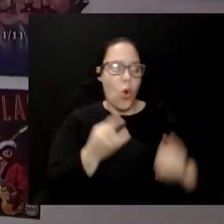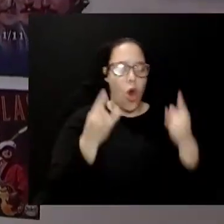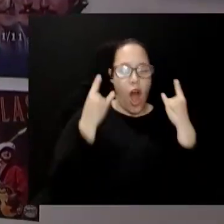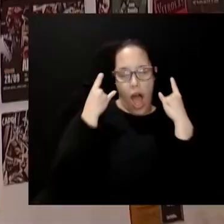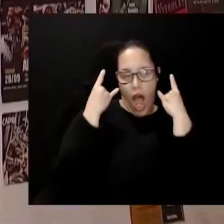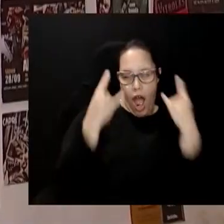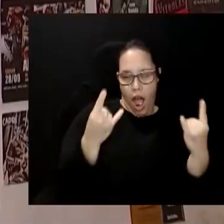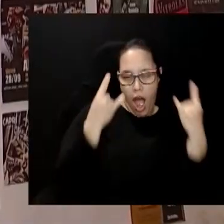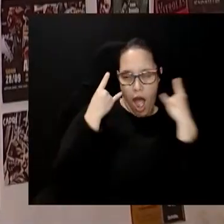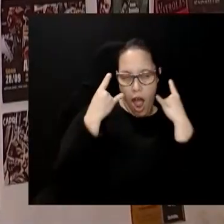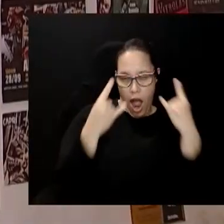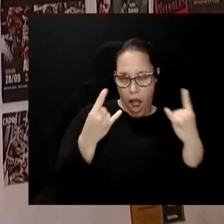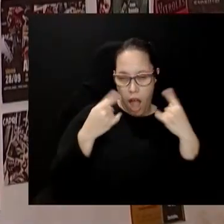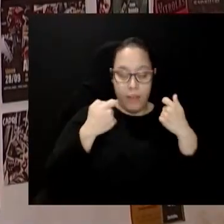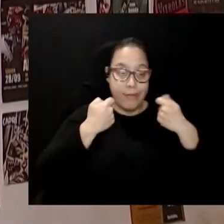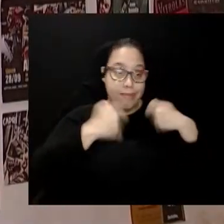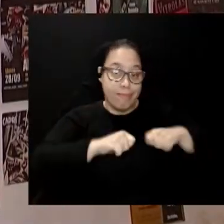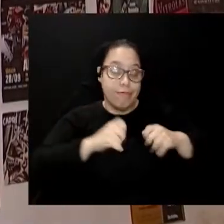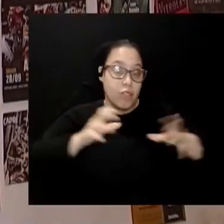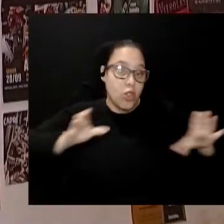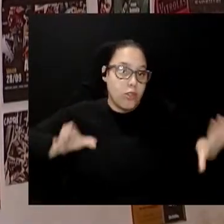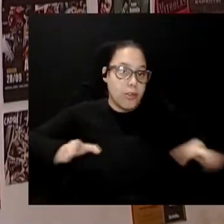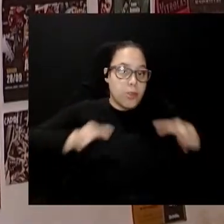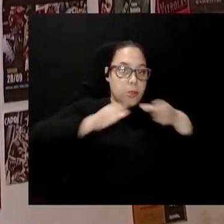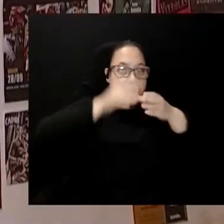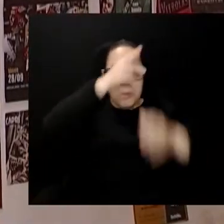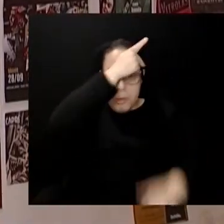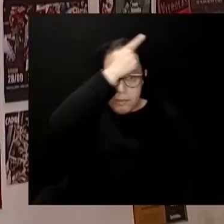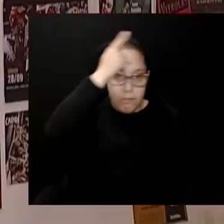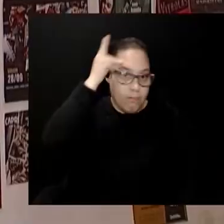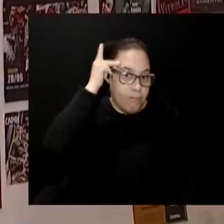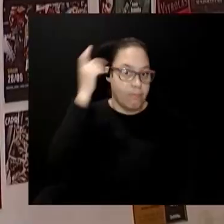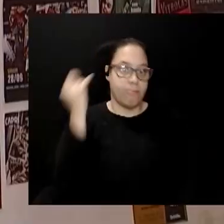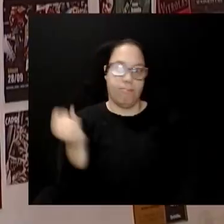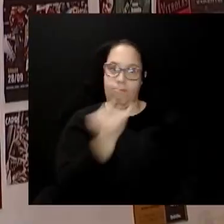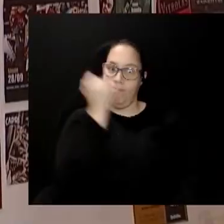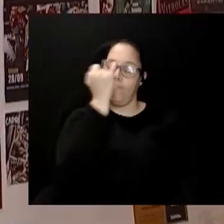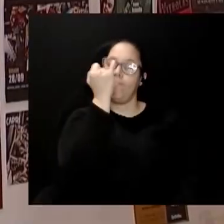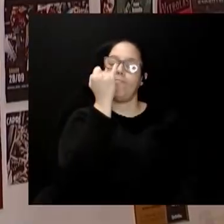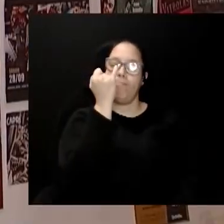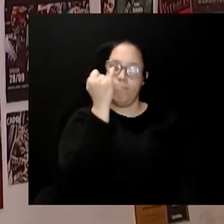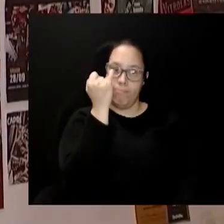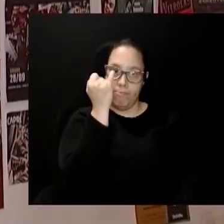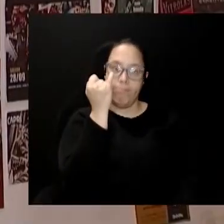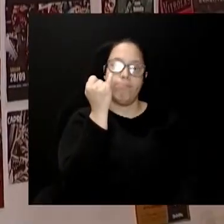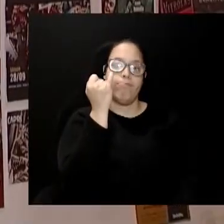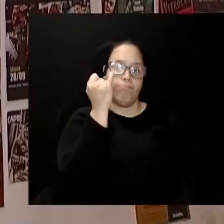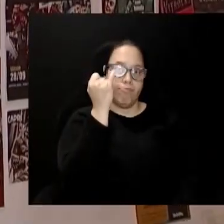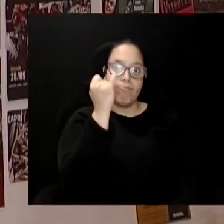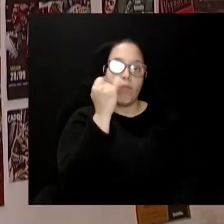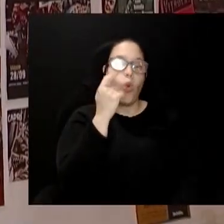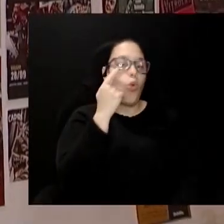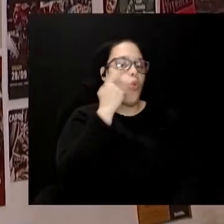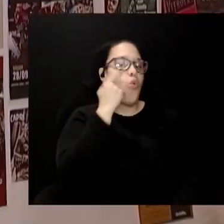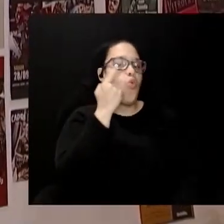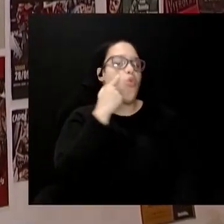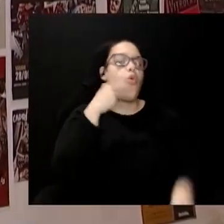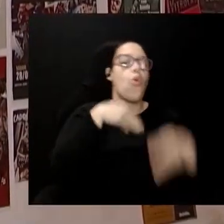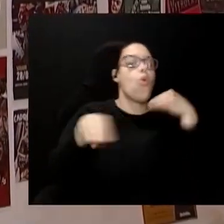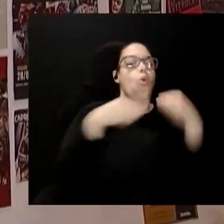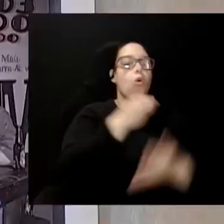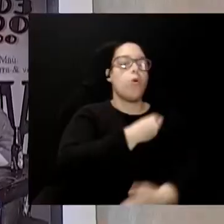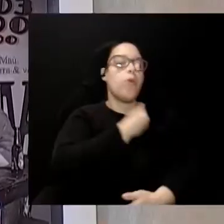precisa reunir as pessoas. É importante quando a gente vê a música ao vivo acontecendo